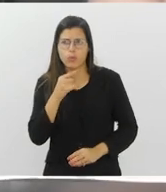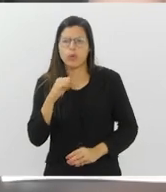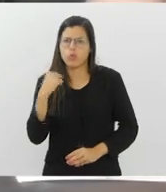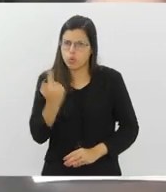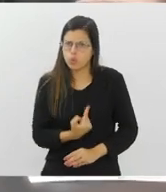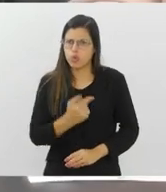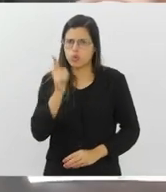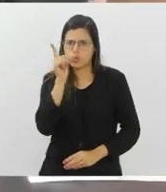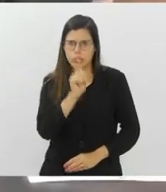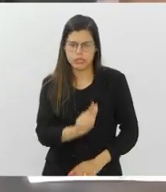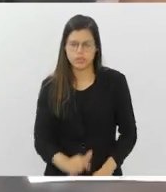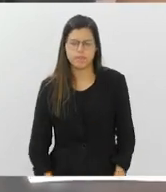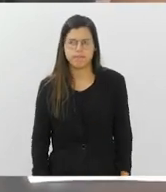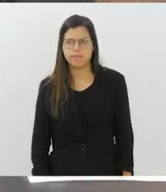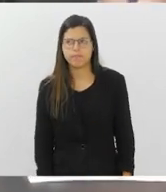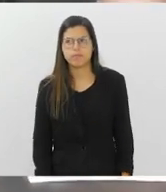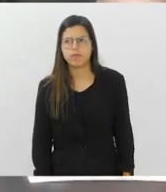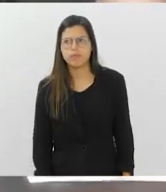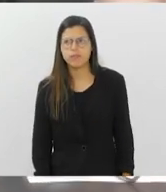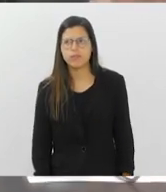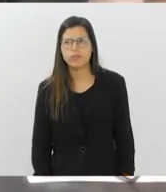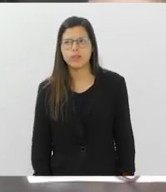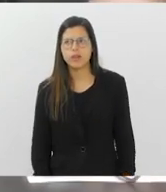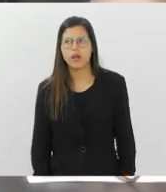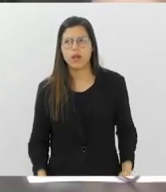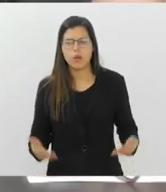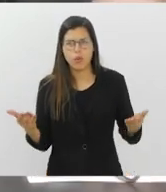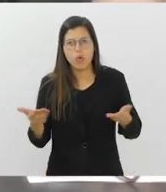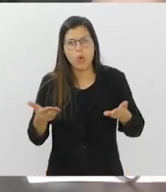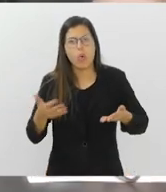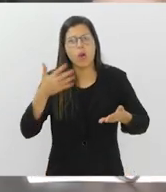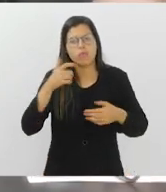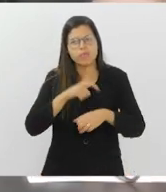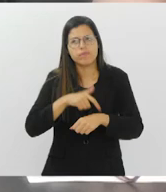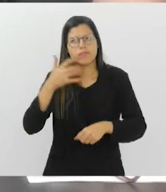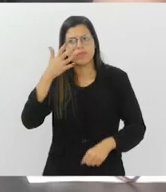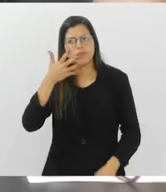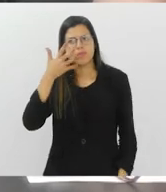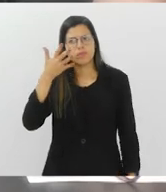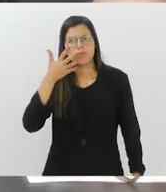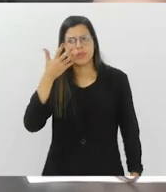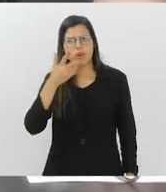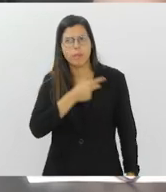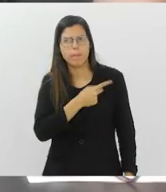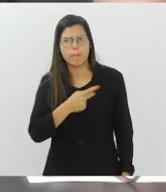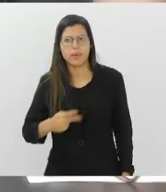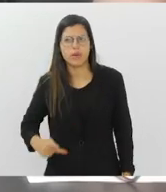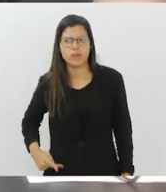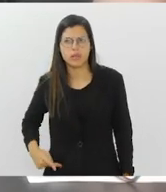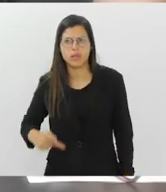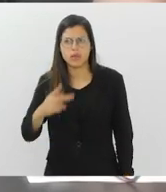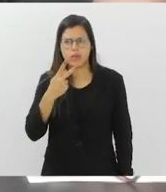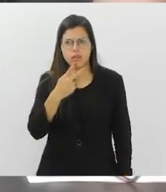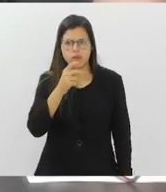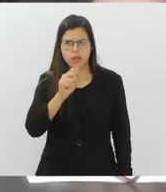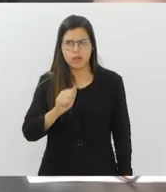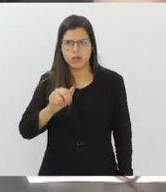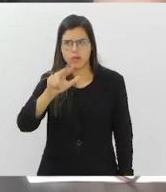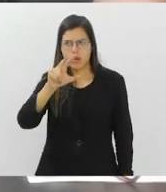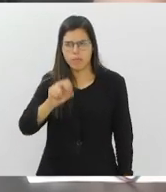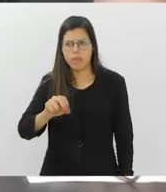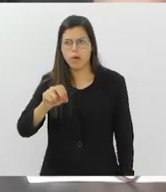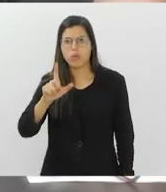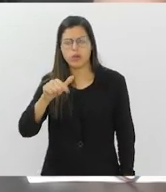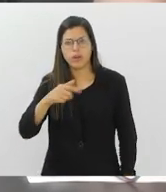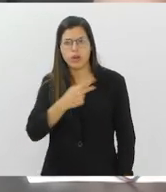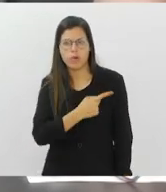conseguir. E, nesse sentido, que eu gostaria de passar a palavra agora para o presidente Paulo Rebelo, que é o presidente da ANS, que está aqui